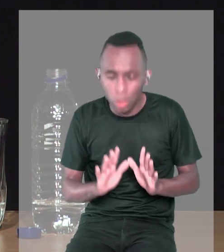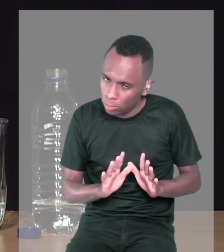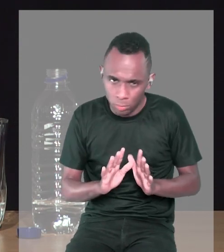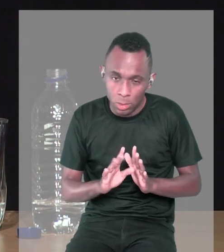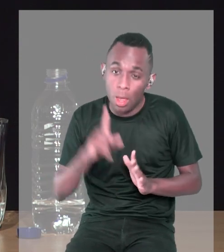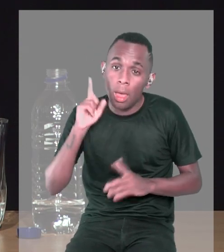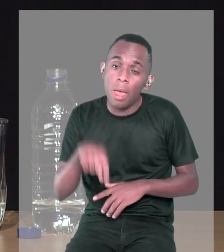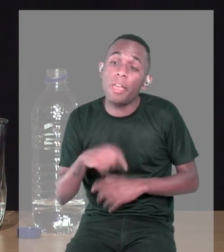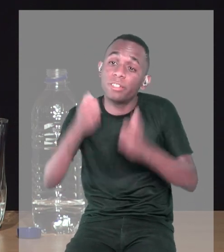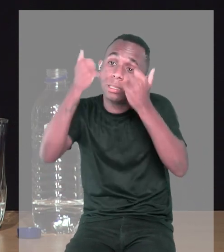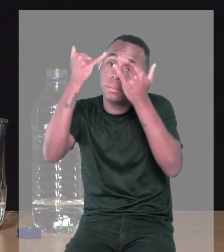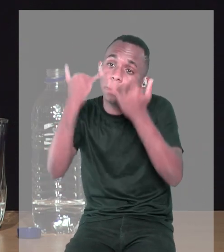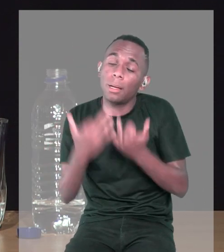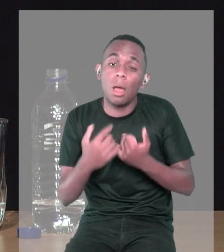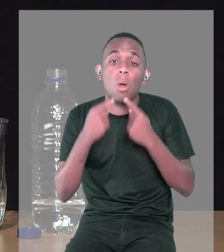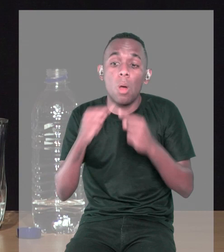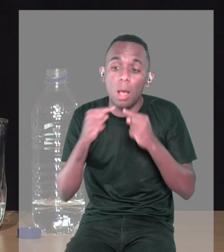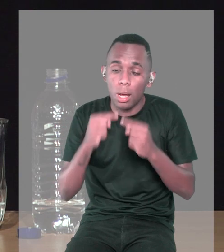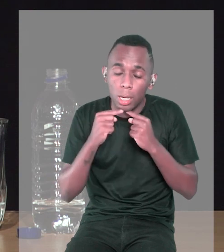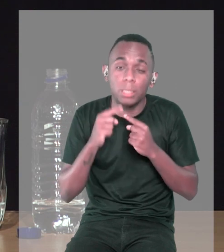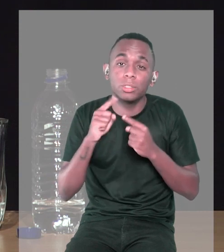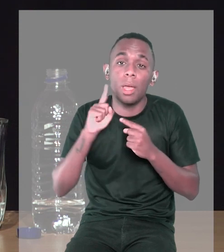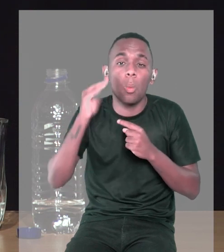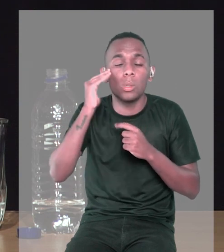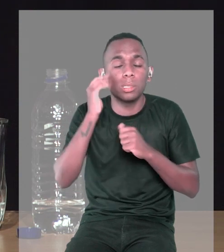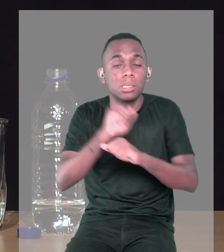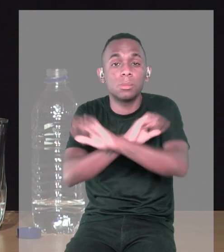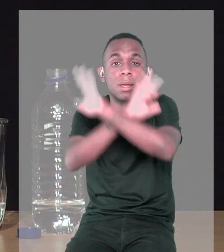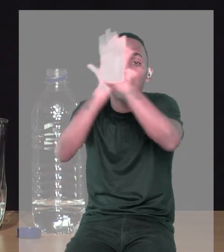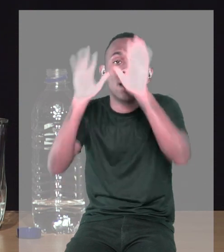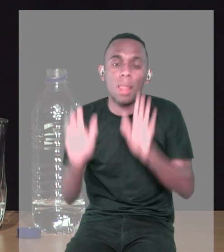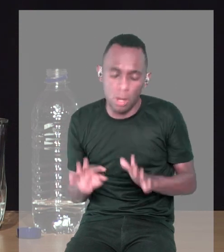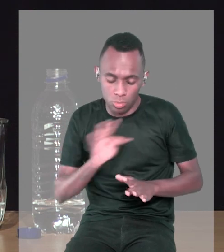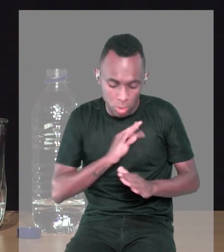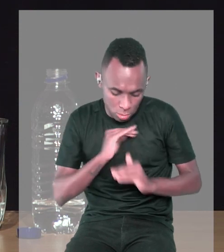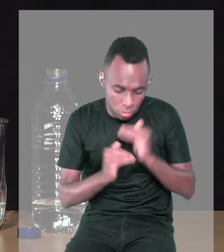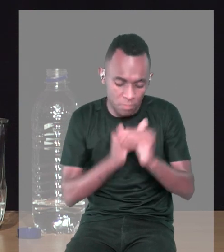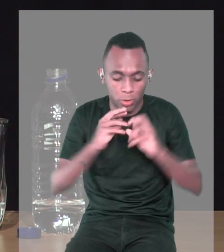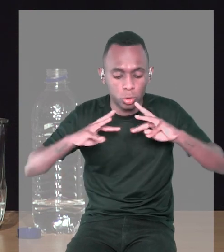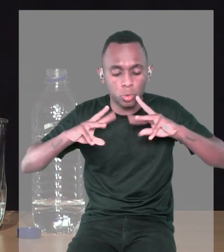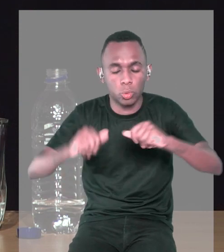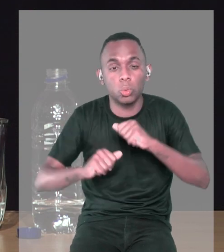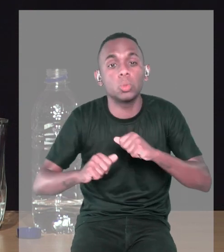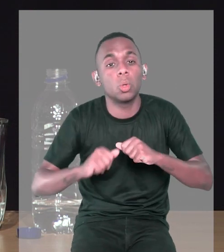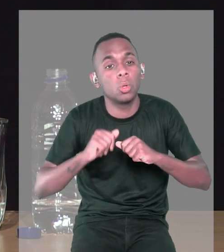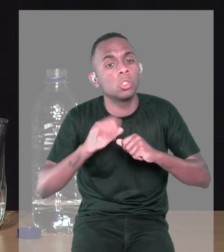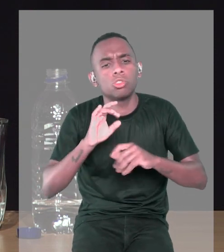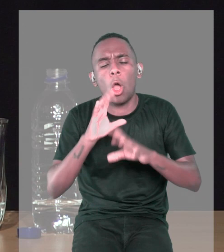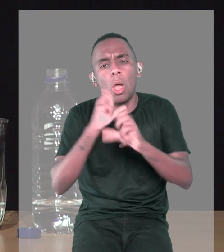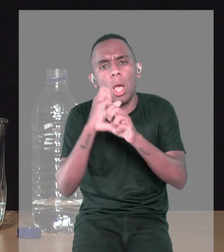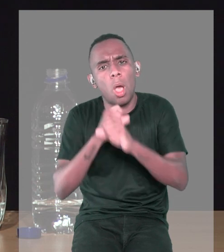compreensão tecnificada de tudo o que para a qual só há cálculo. Então, eu acho que é muito, muito, muito bom que